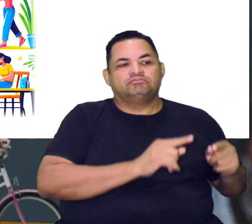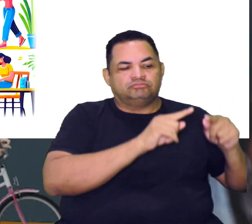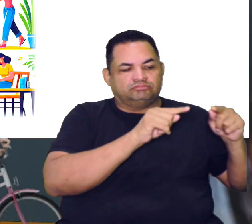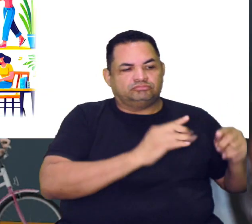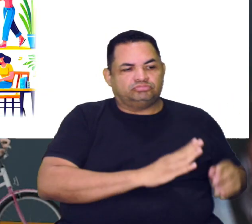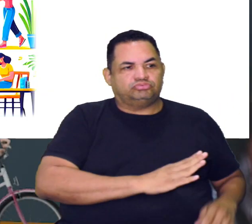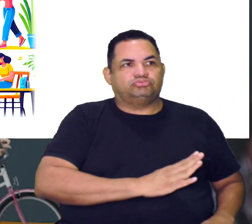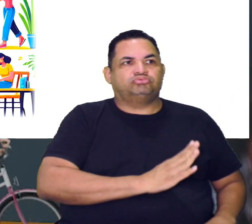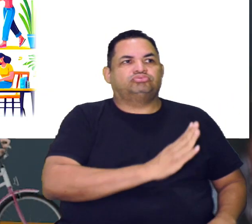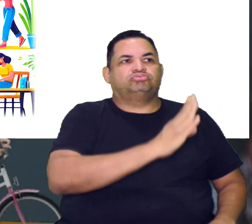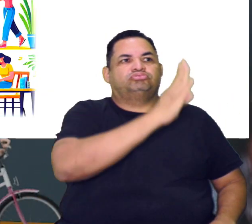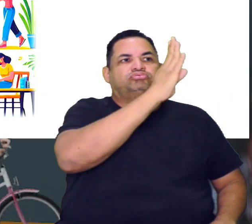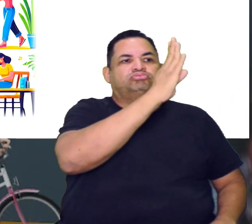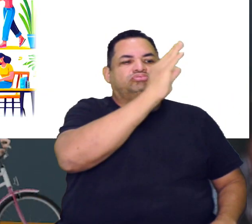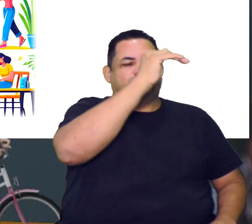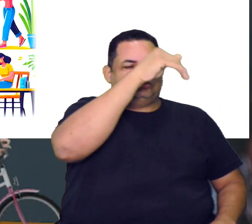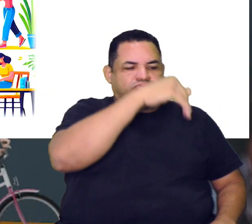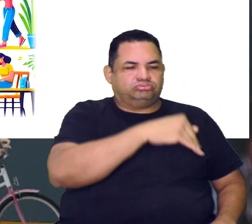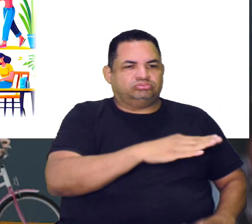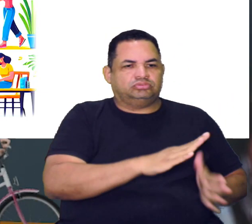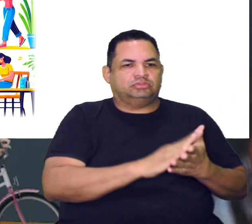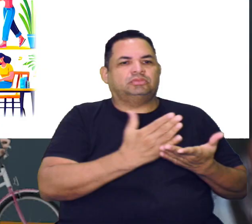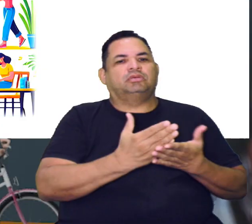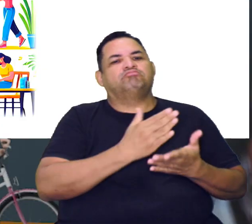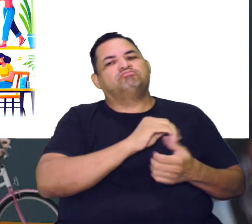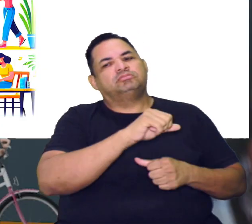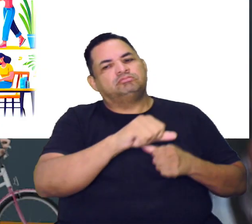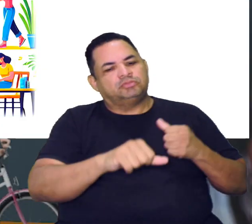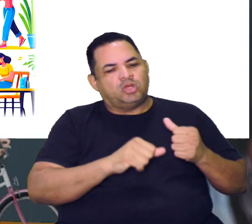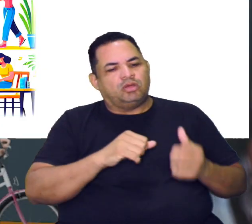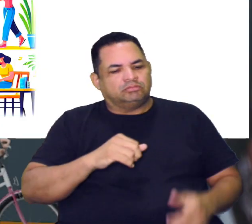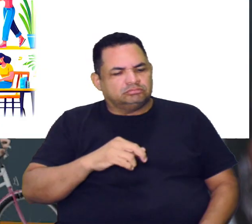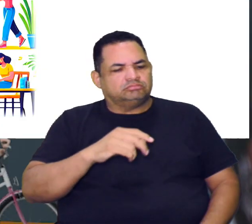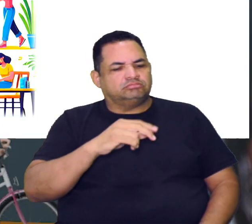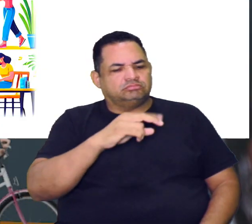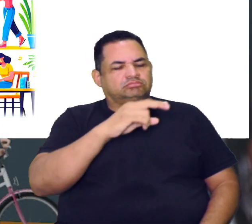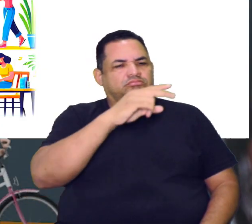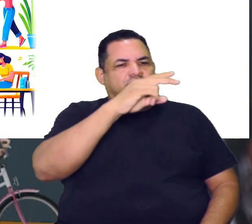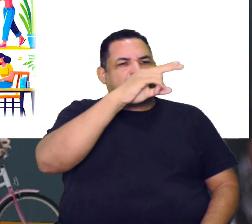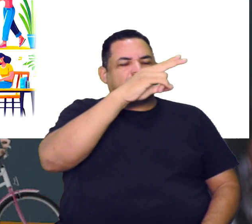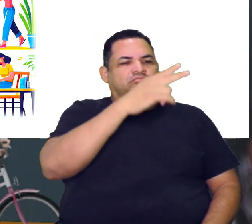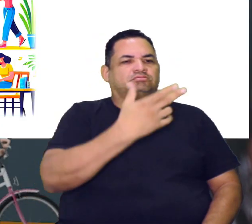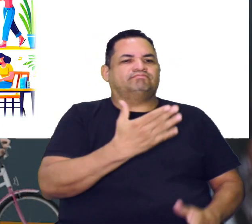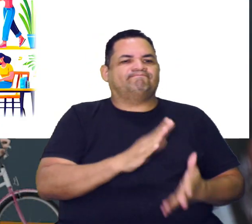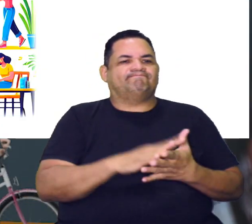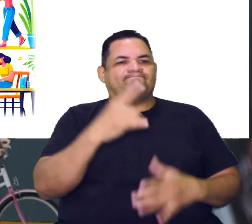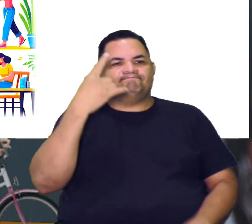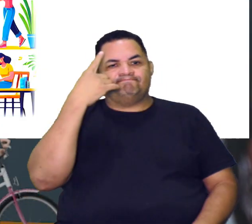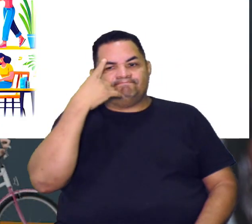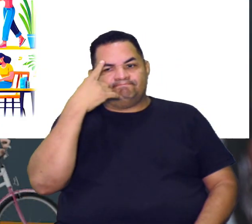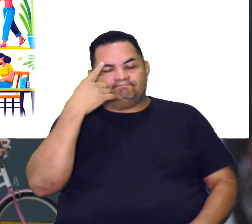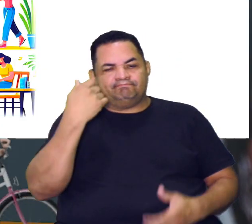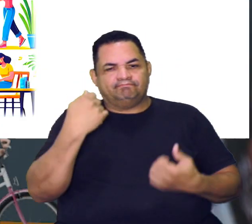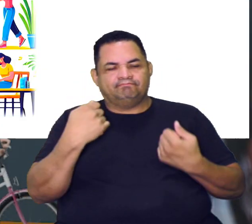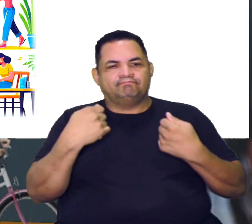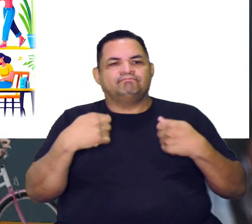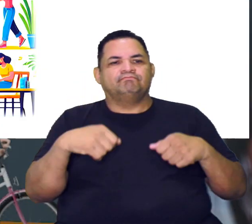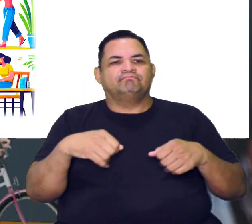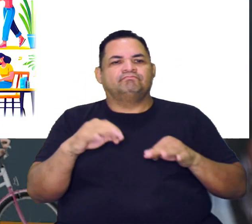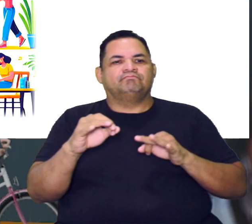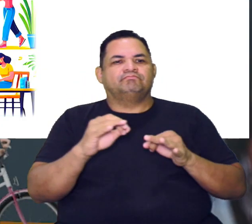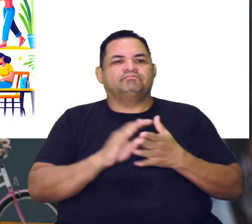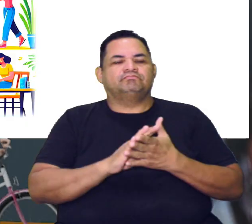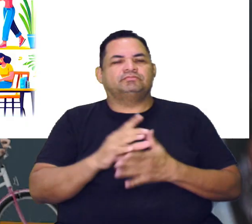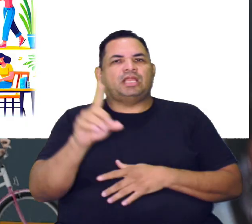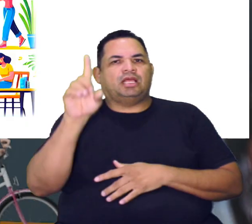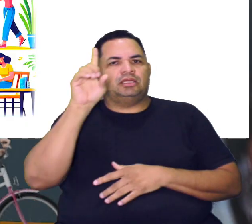Qual troca positiva eu poderia fazer? Subir de escada. Então, assim, a gente vai pensando em possibilidades. Se